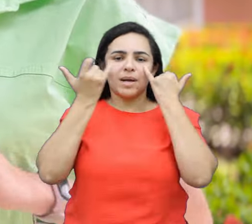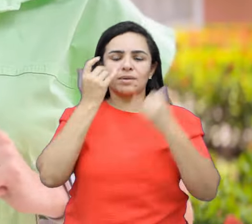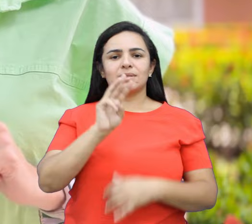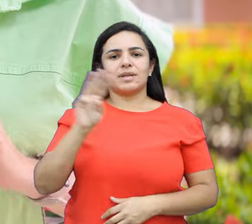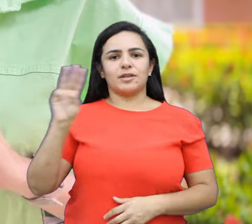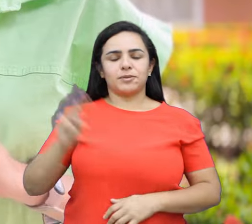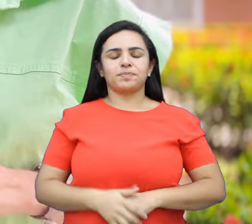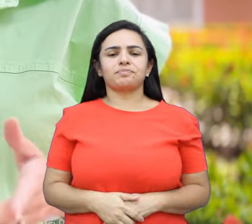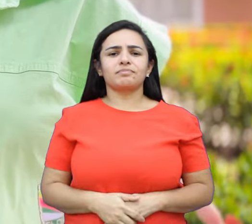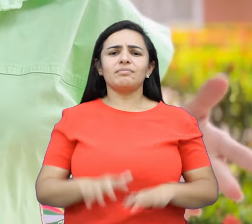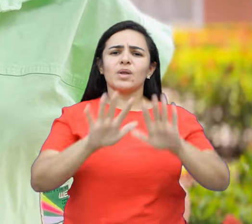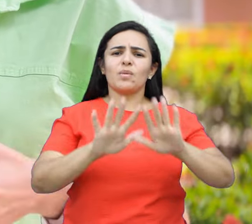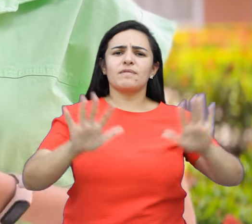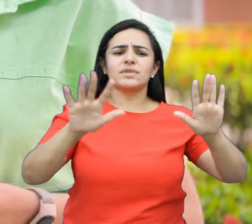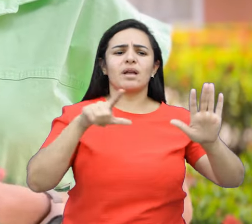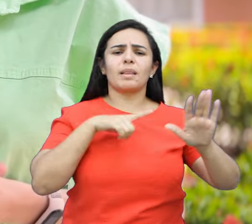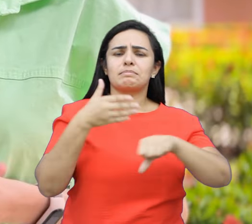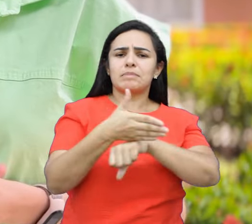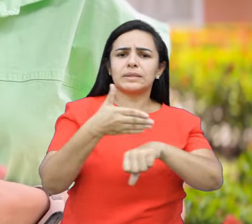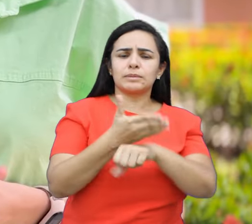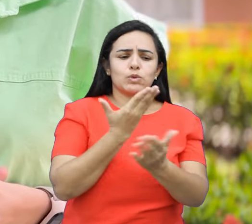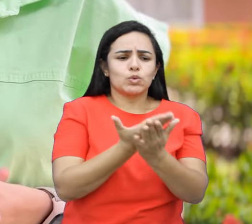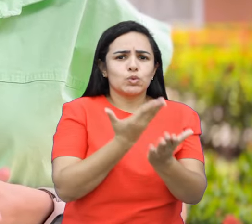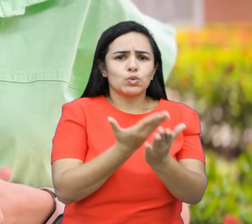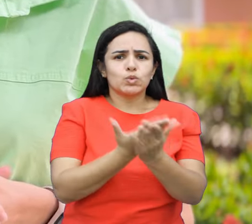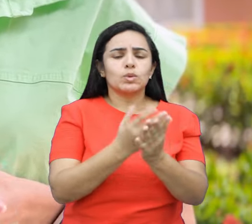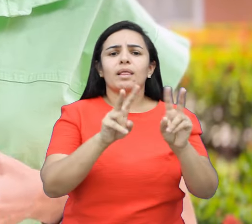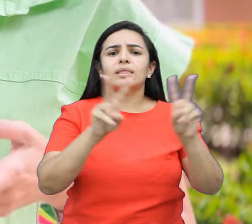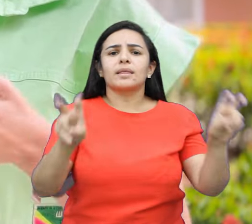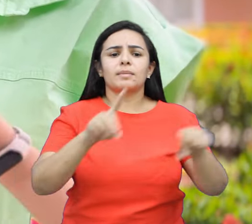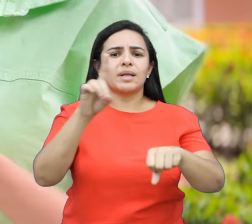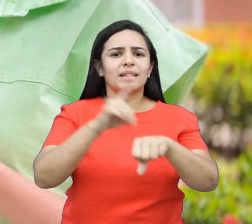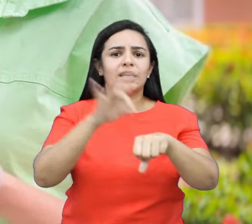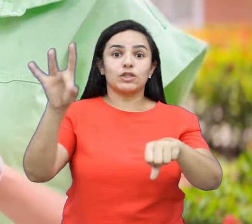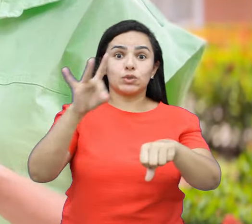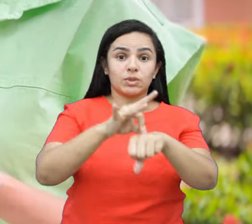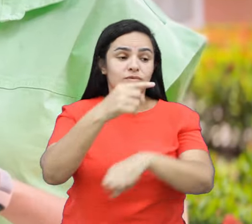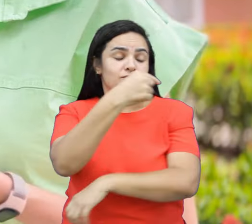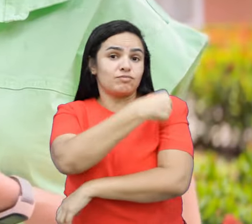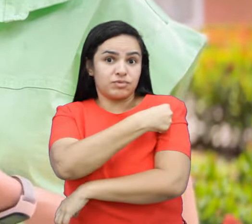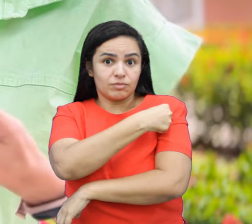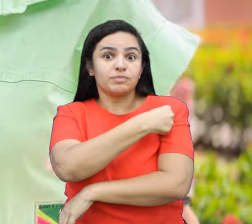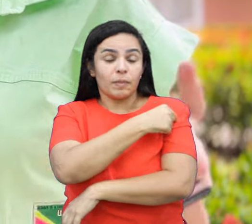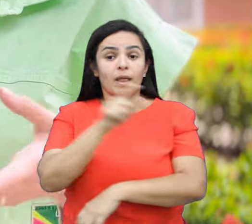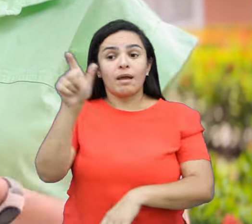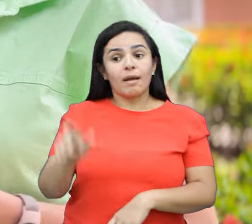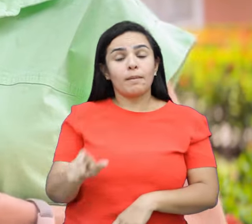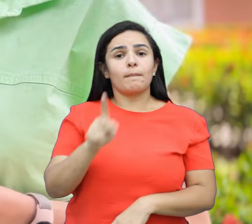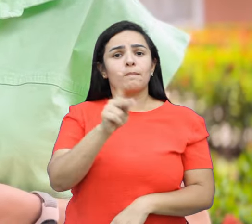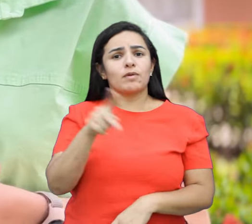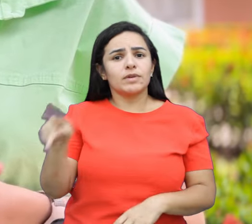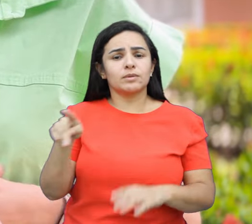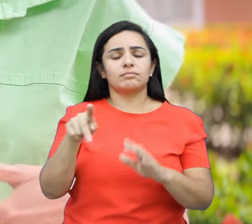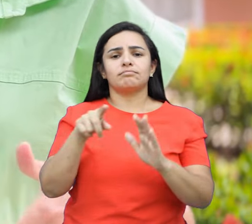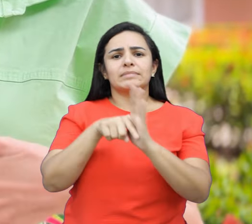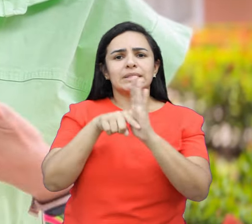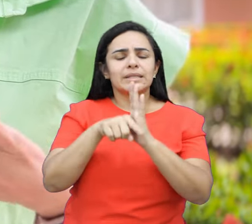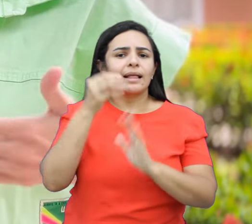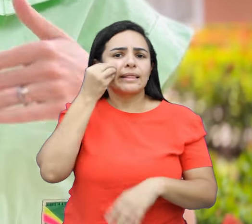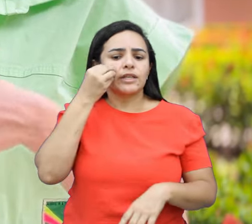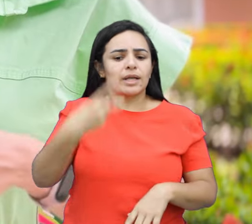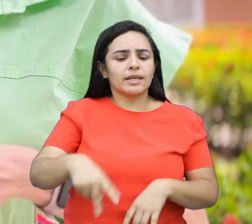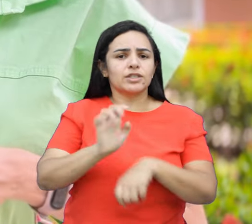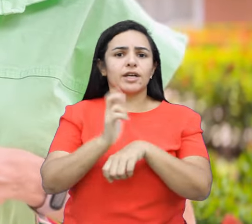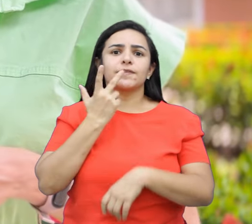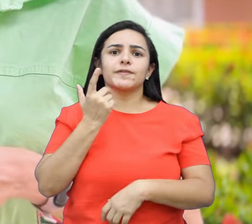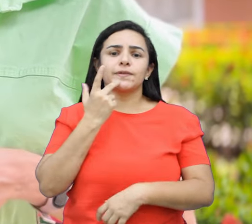na agência UFC. A UFC é uma das instituições envolvidas nos estudos das vacinas da dengue e da chikungunya. O professor Ivo Castelo Branco, que liderou os